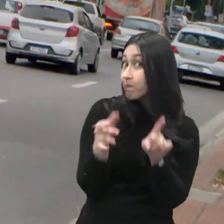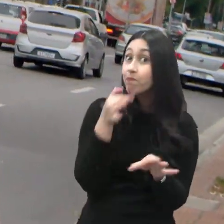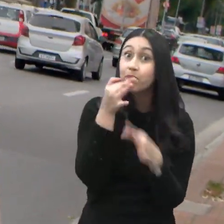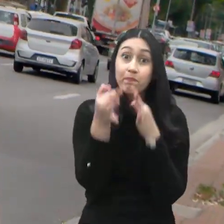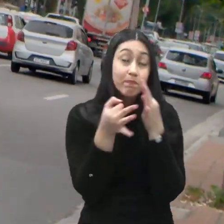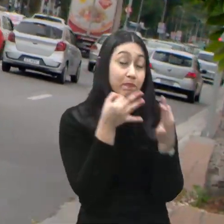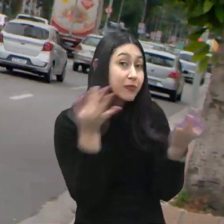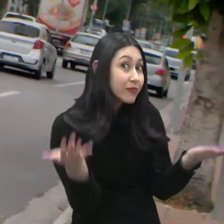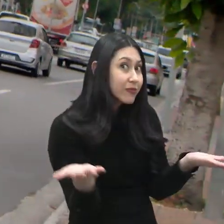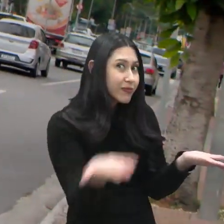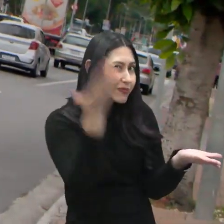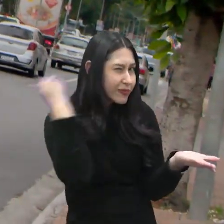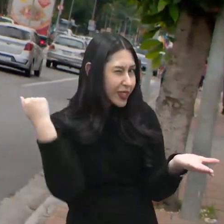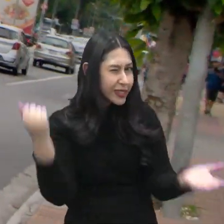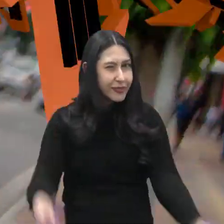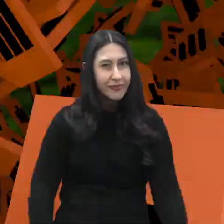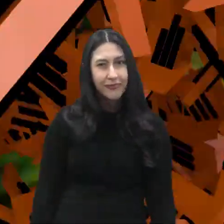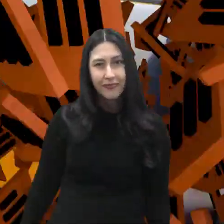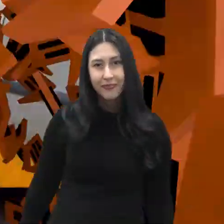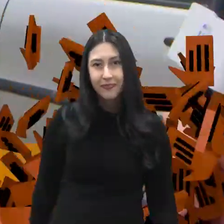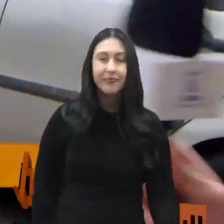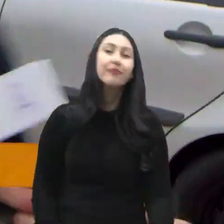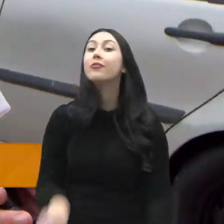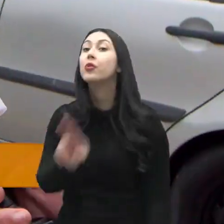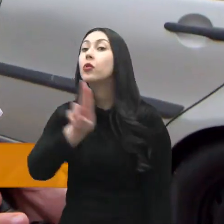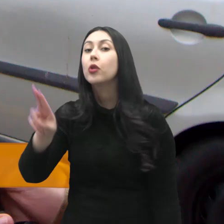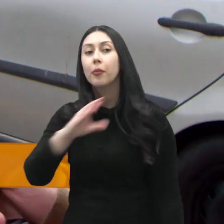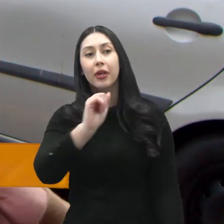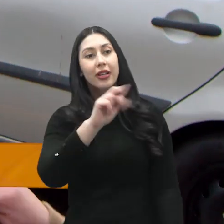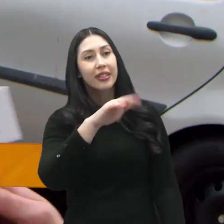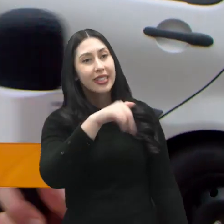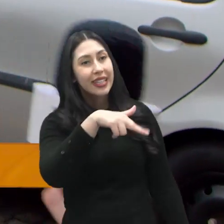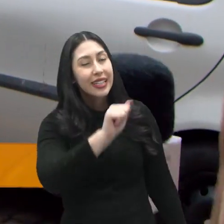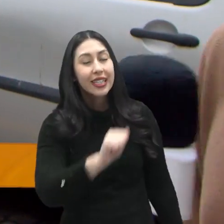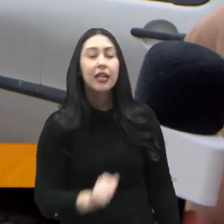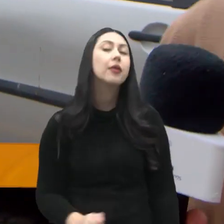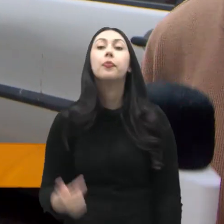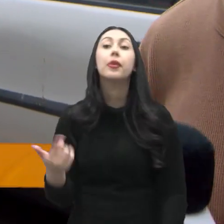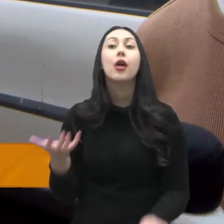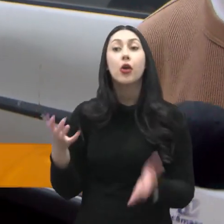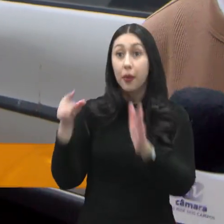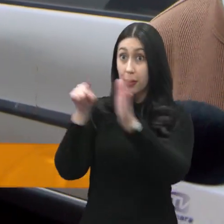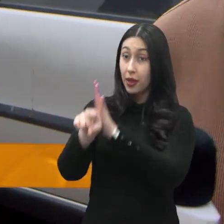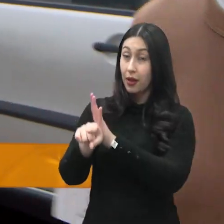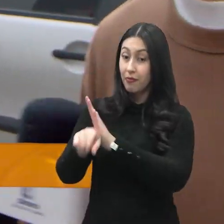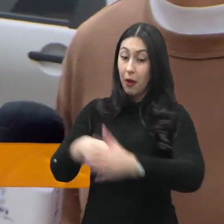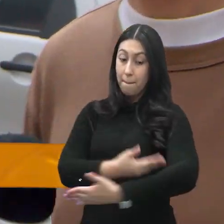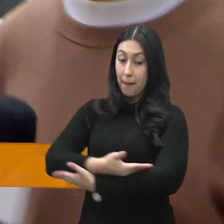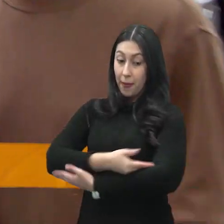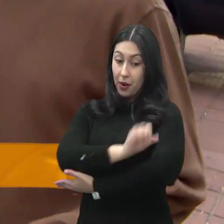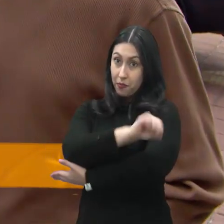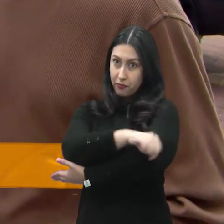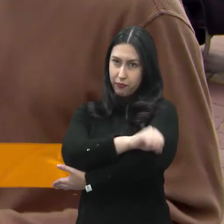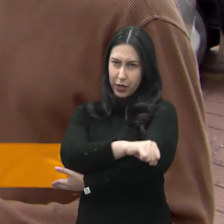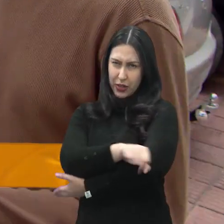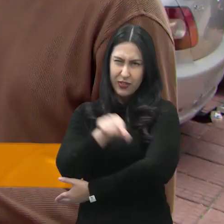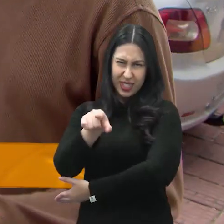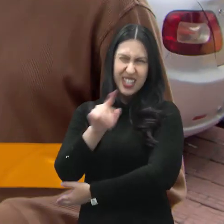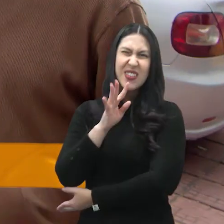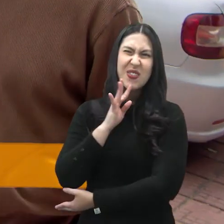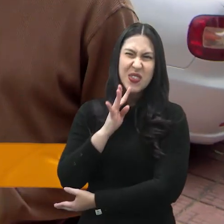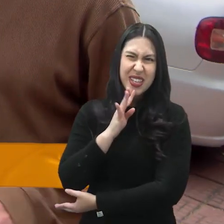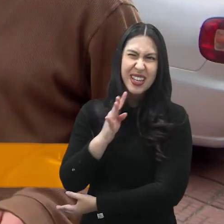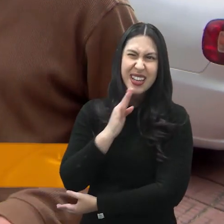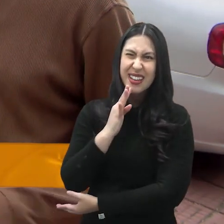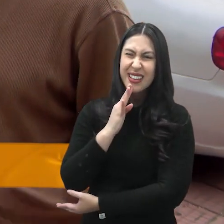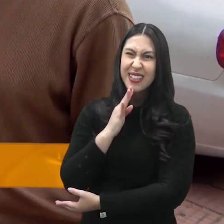tá pensando? Bora lá saber, vem comigo. Qual é o seu nome? Karina. Karina, quero saber o seguinte, bebê reborn, está por dentro dessa, tá